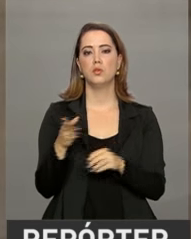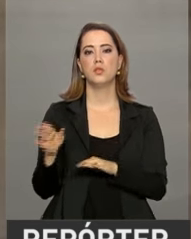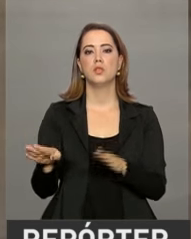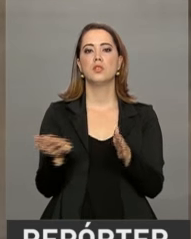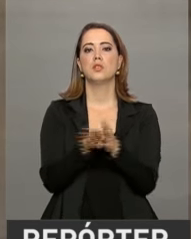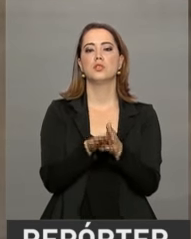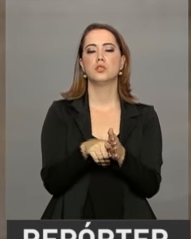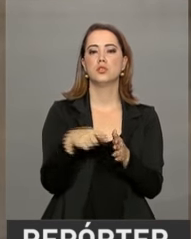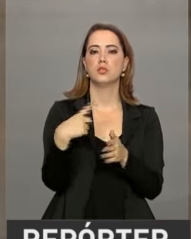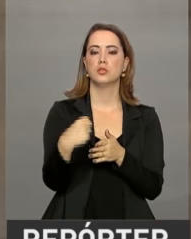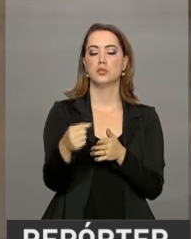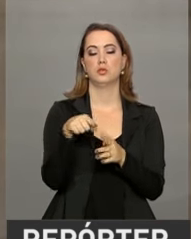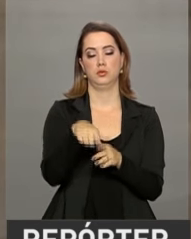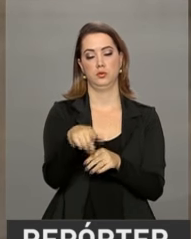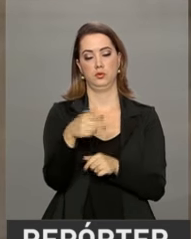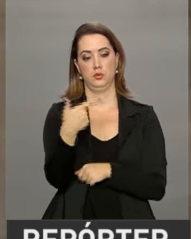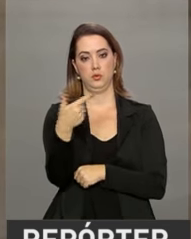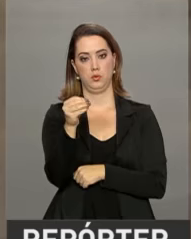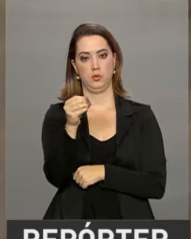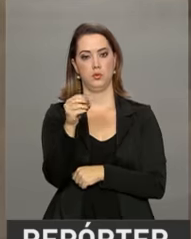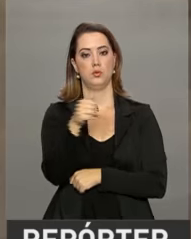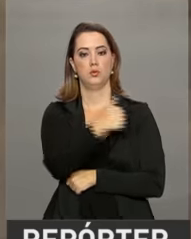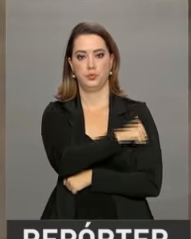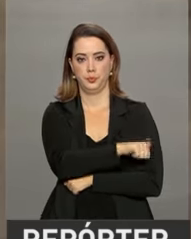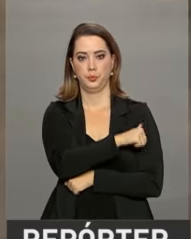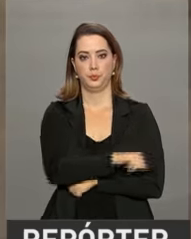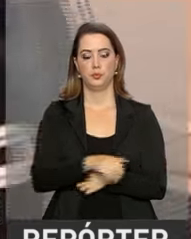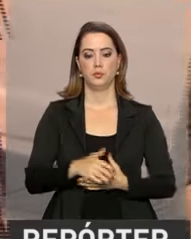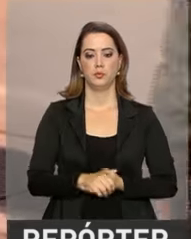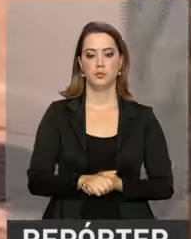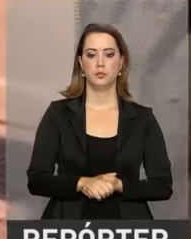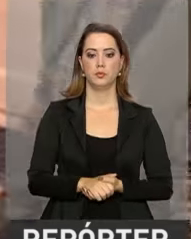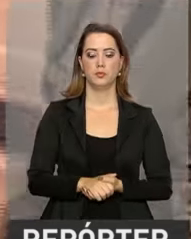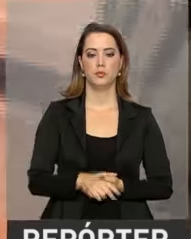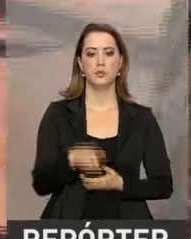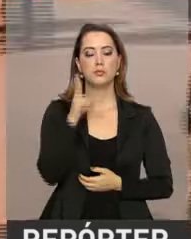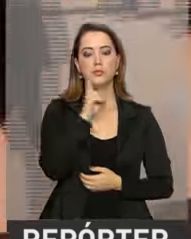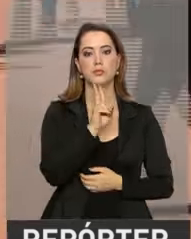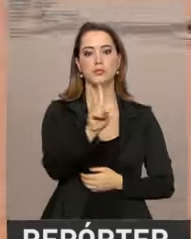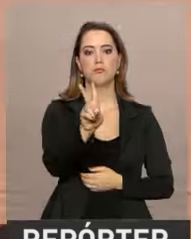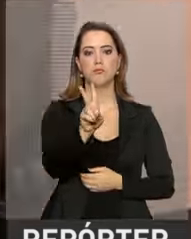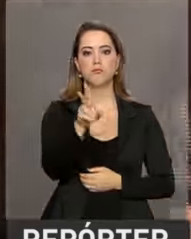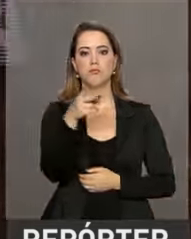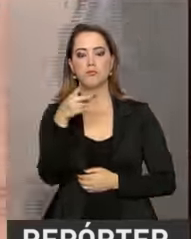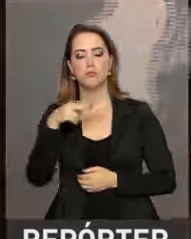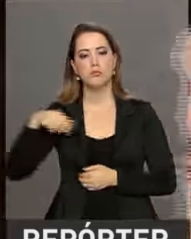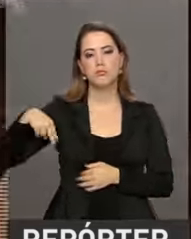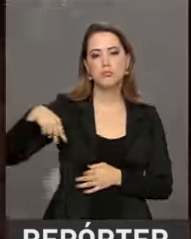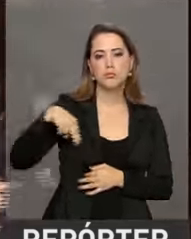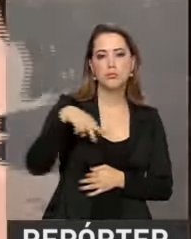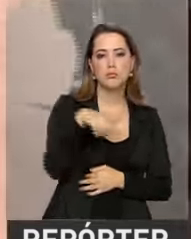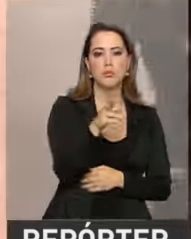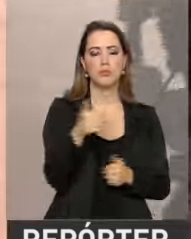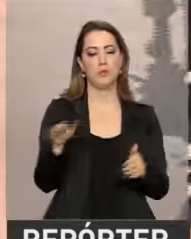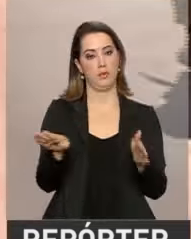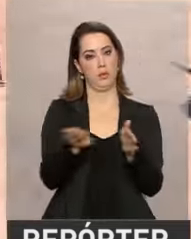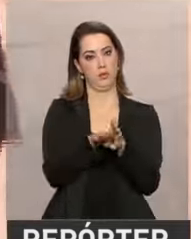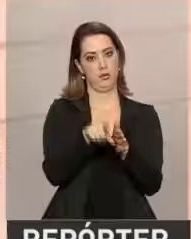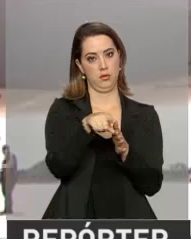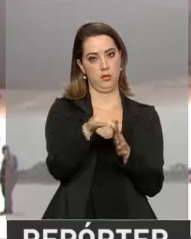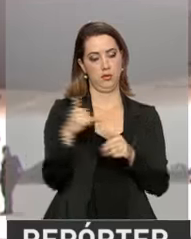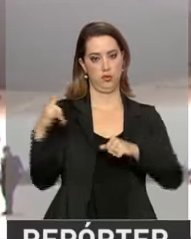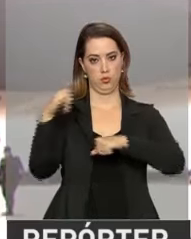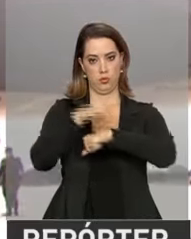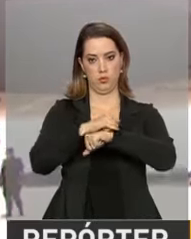desses militares à cidade. Vamos ver na reportagem. O trajeto do hangar até a aeronave não é